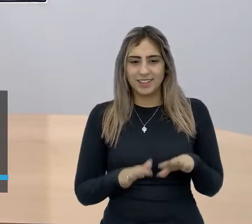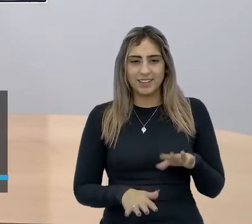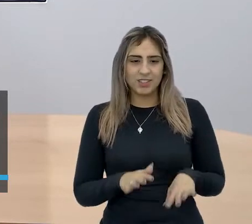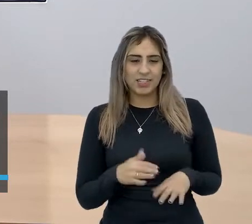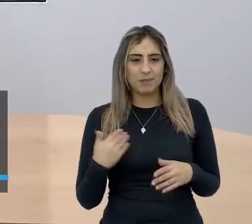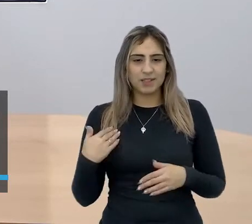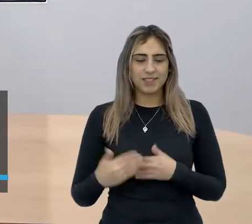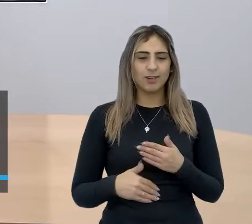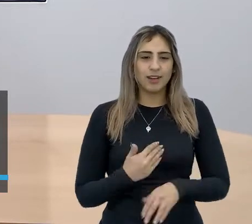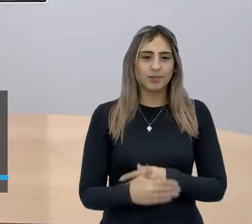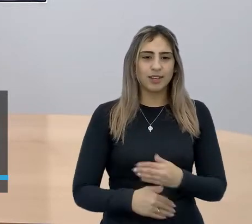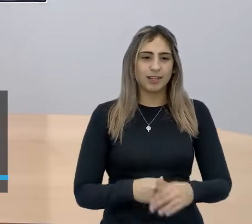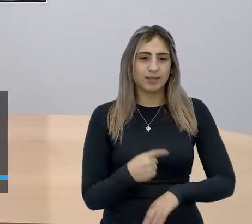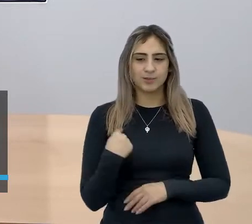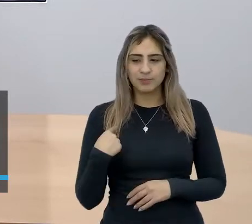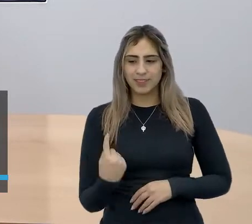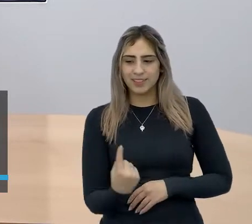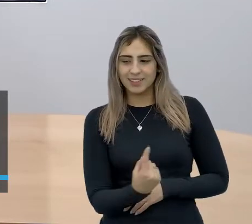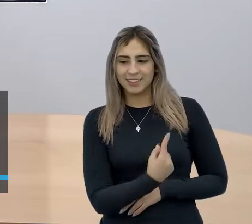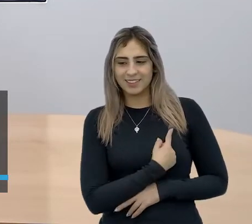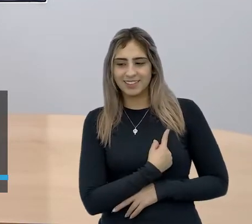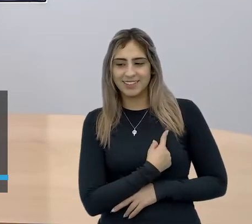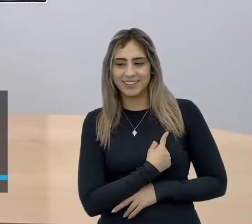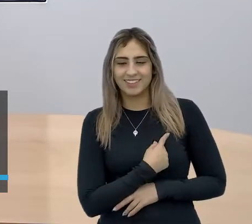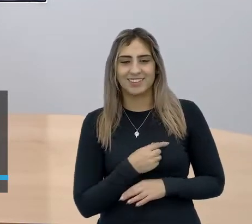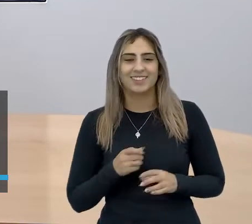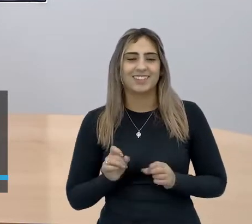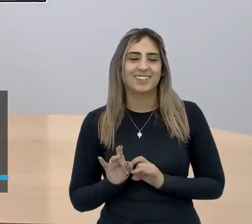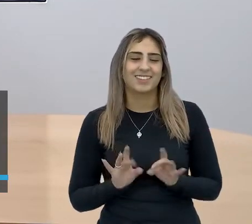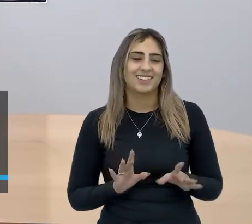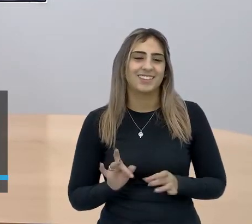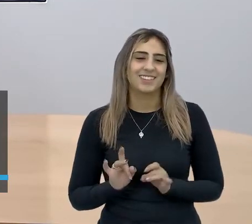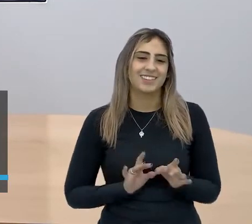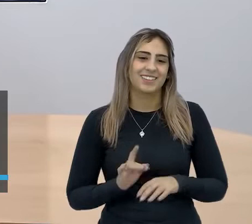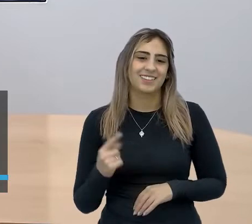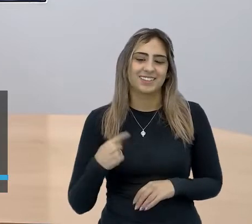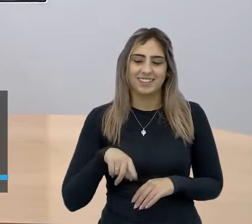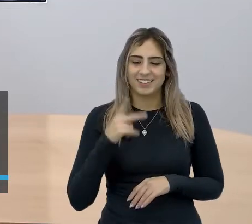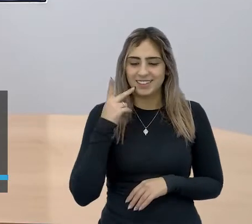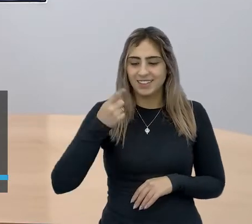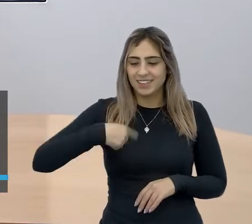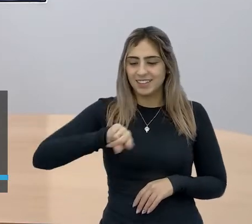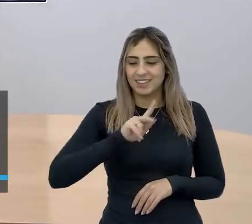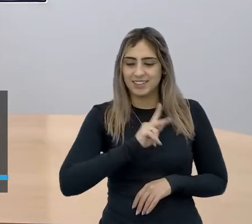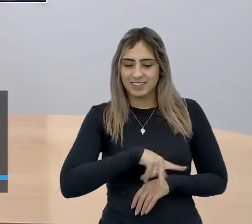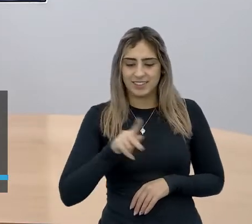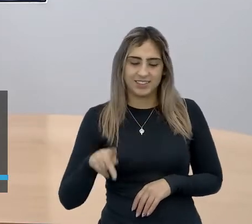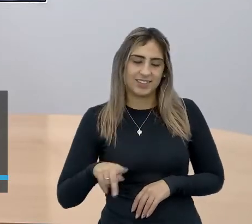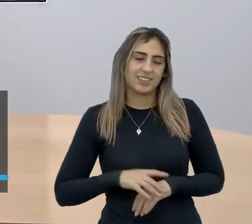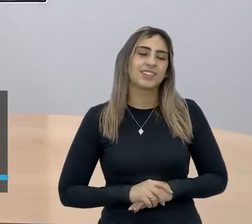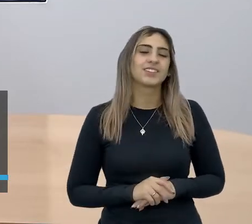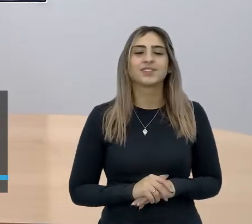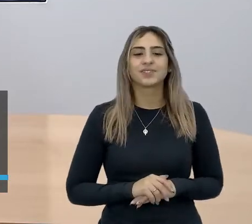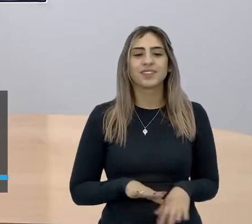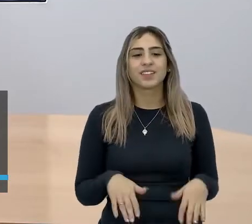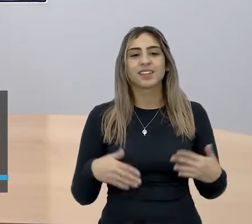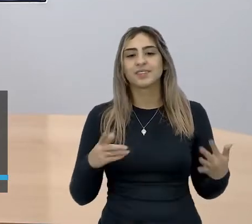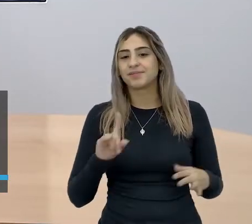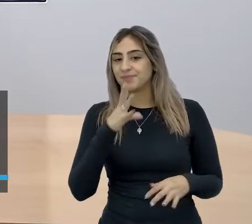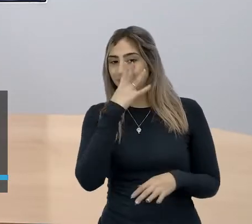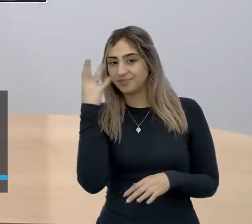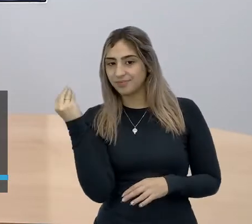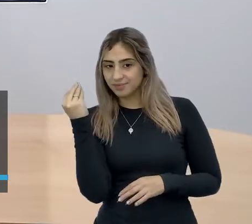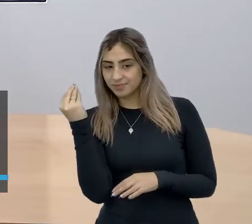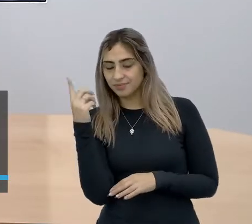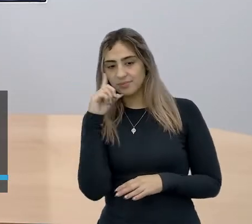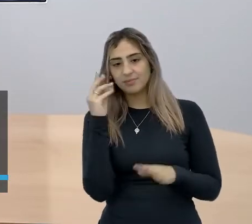do foco que a gente vai querer dar para aquela aula. Isso tanto para mim quanto para os seus professores. Beleza? Bom, então não esqueçam